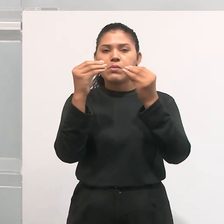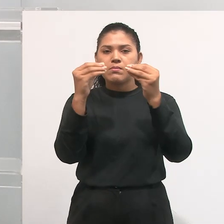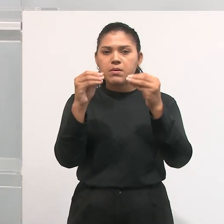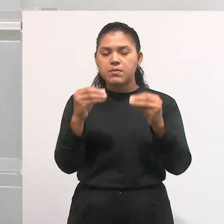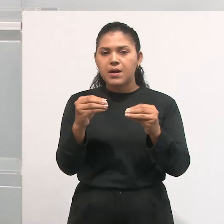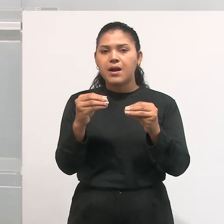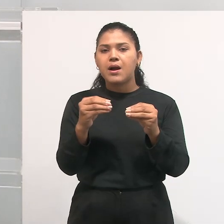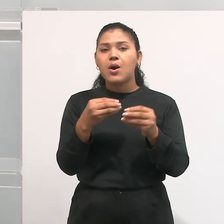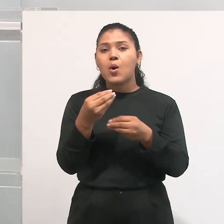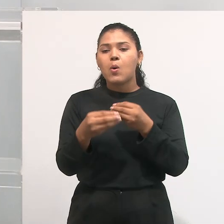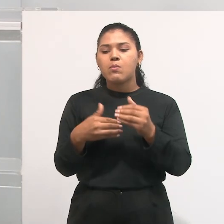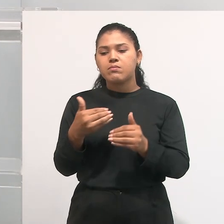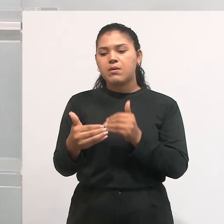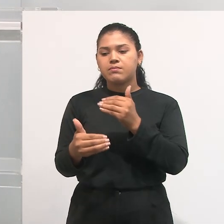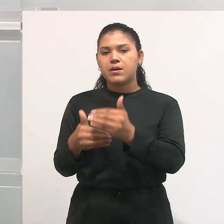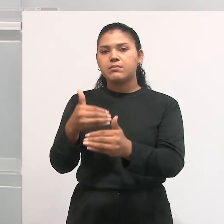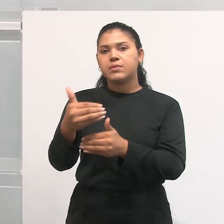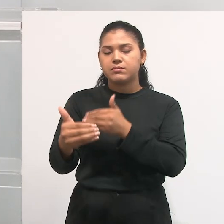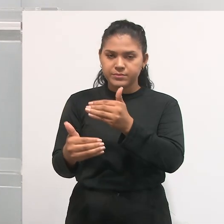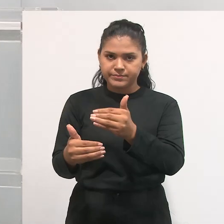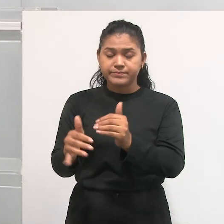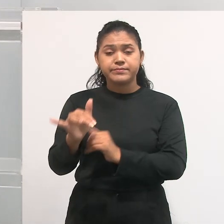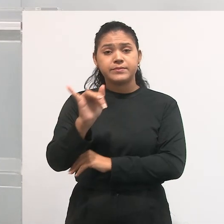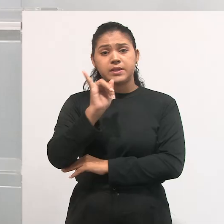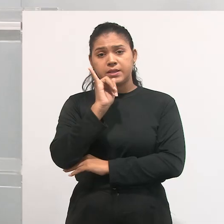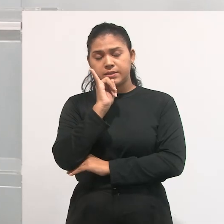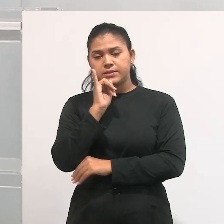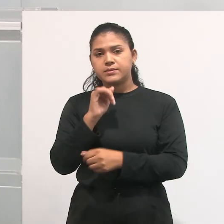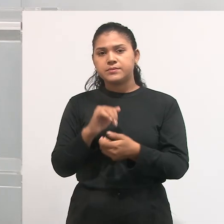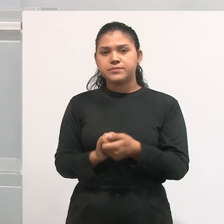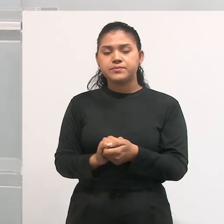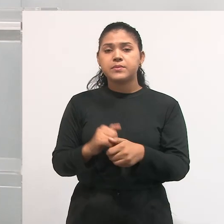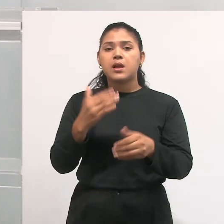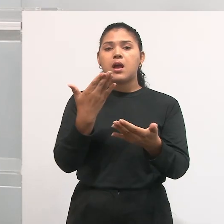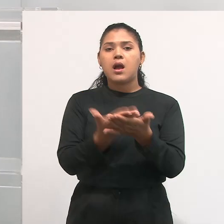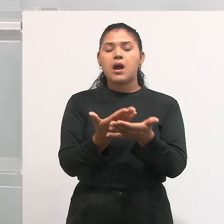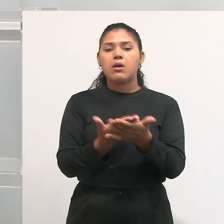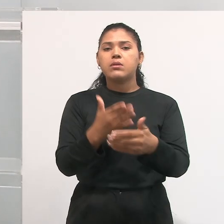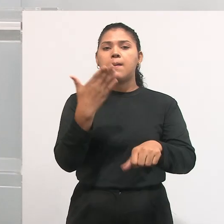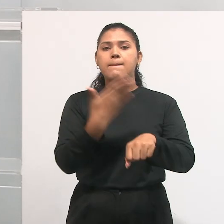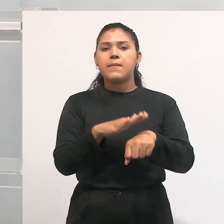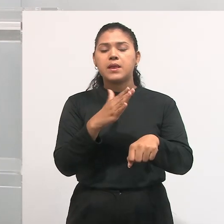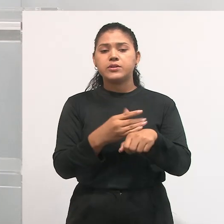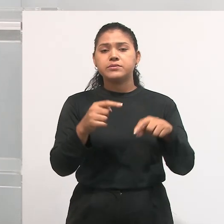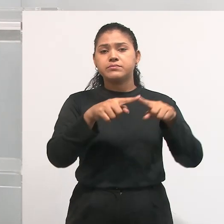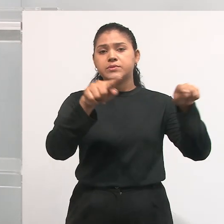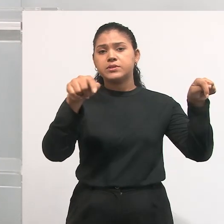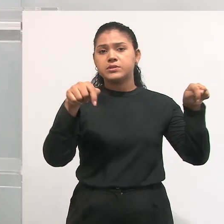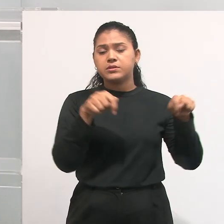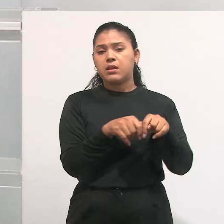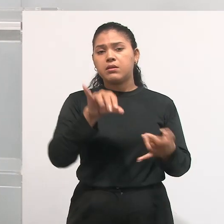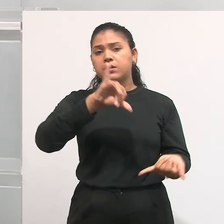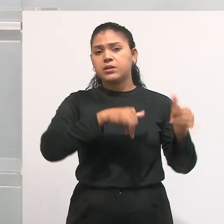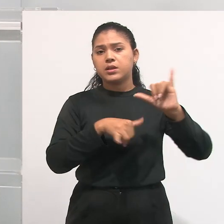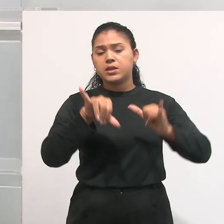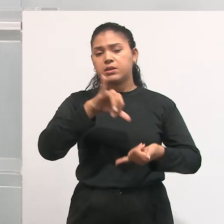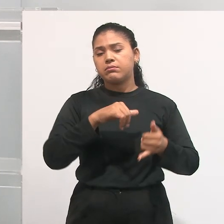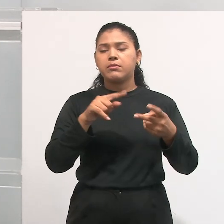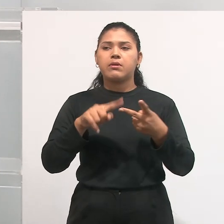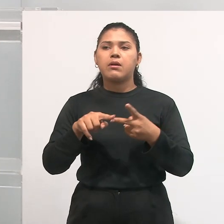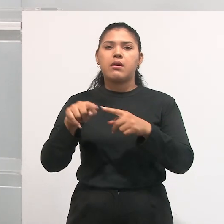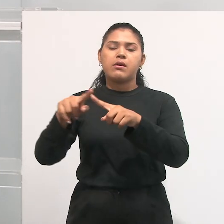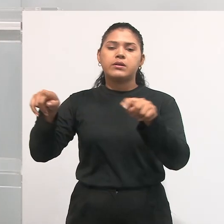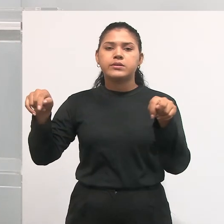por processos. Por exemplo, com experimentos laboratoriais ou a sequência de experimentos